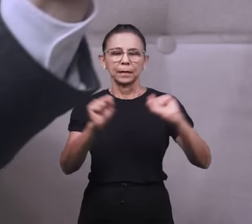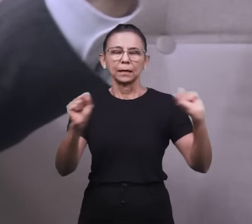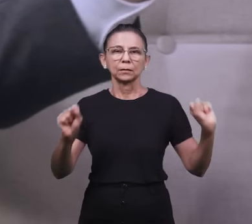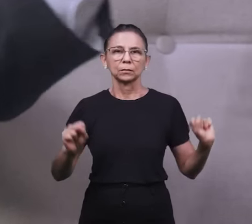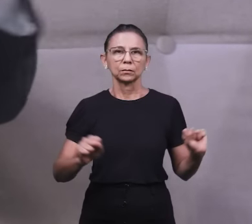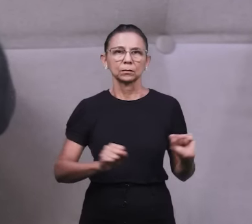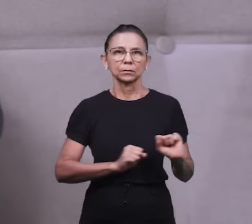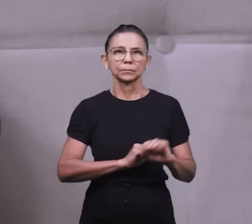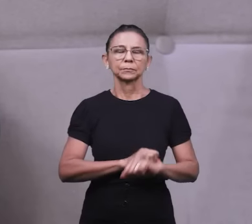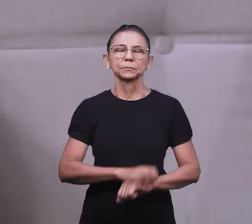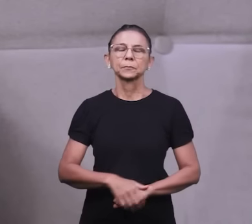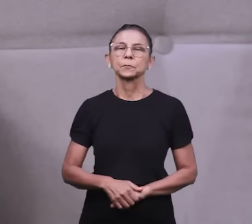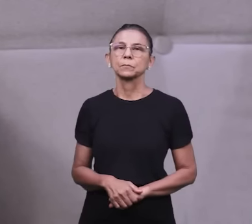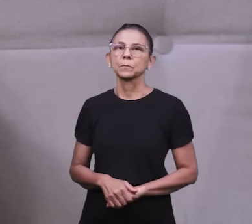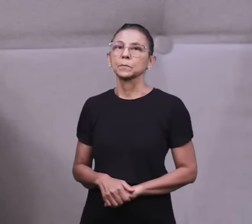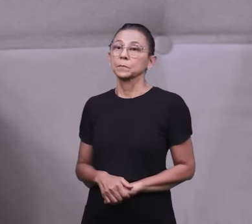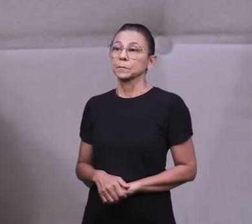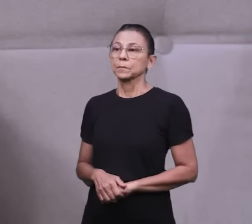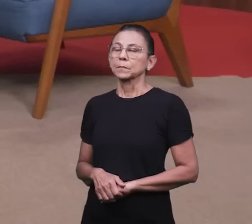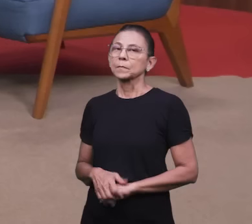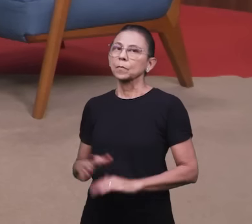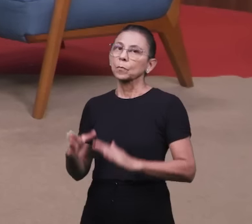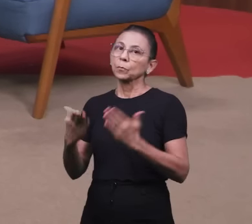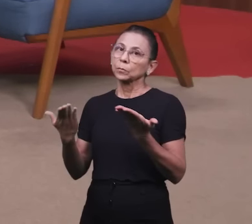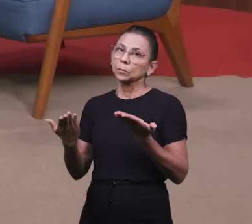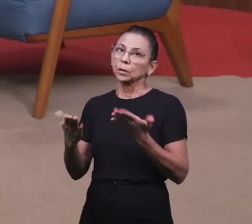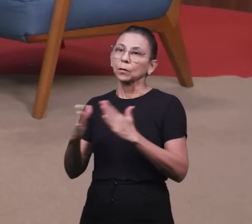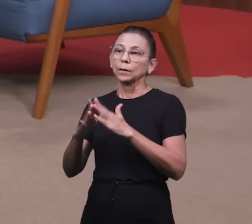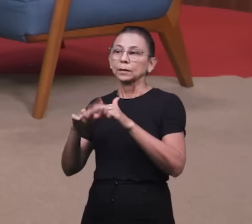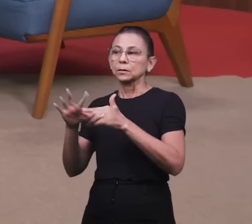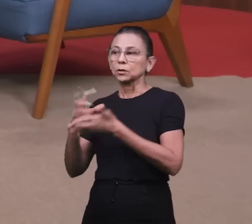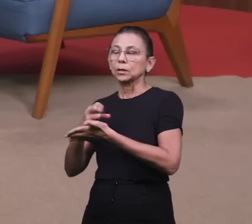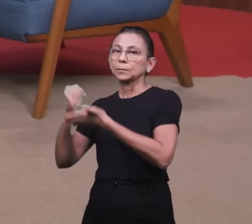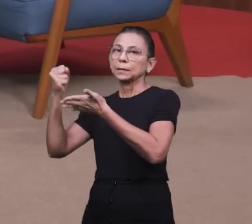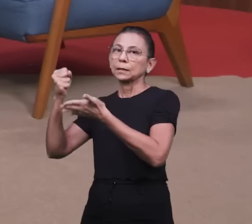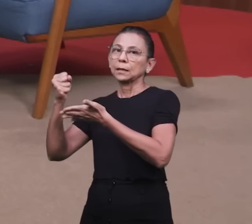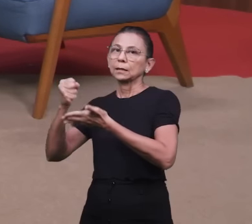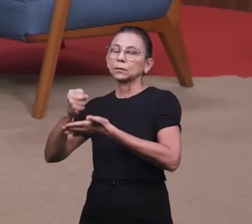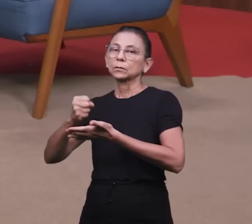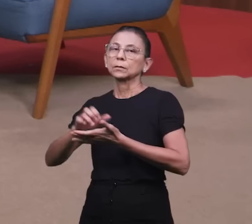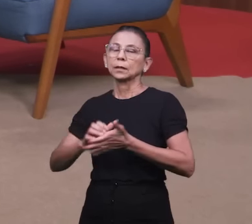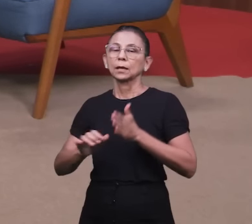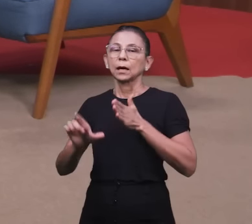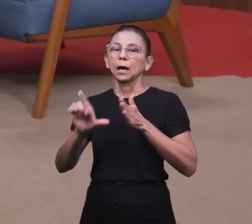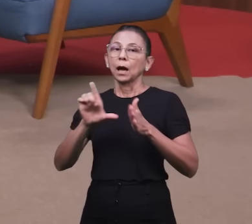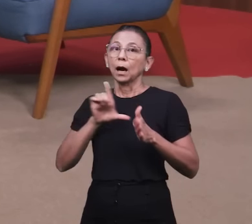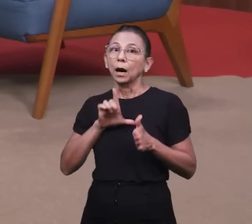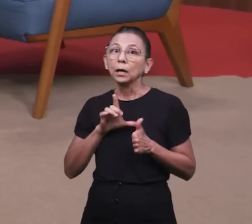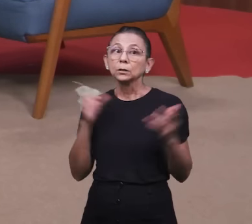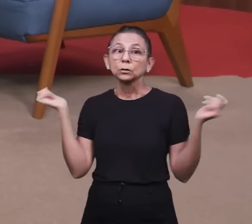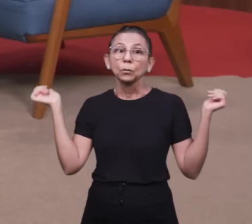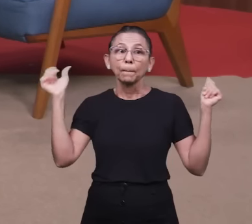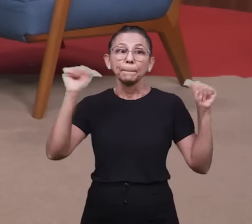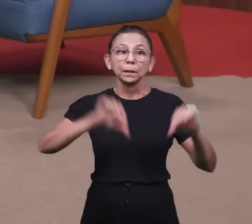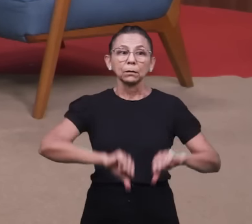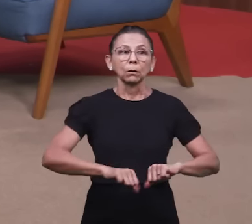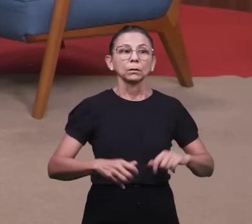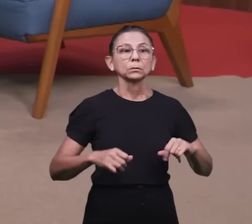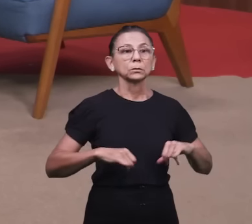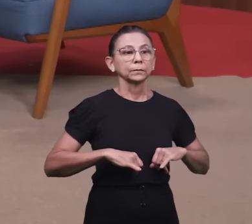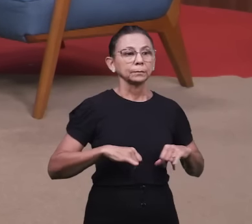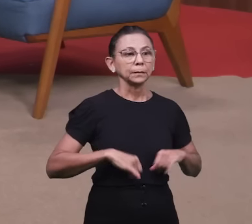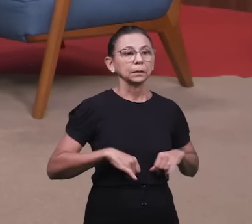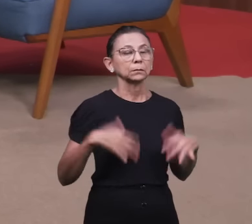porque nós vamos ser Arrebatados primeiro glória a Deus glória a morte dos primogênios justamente para por momento de grande